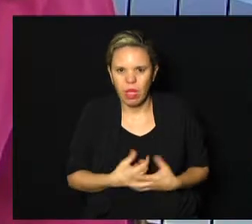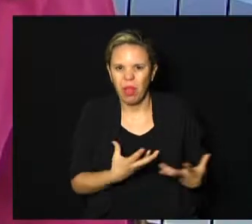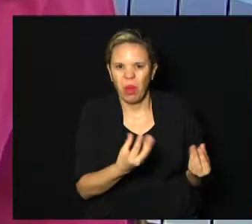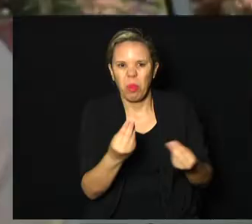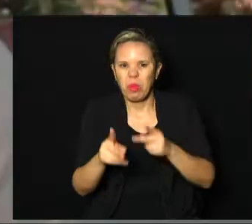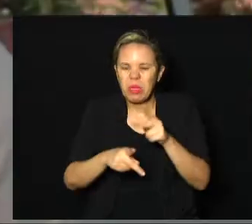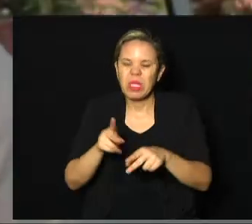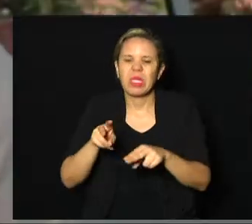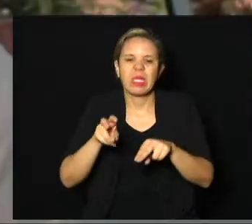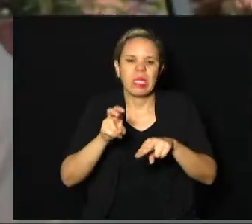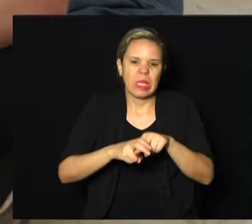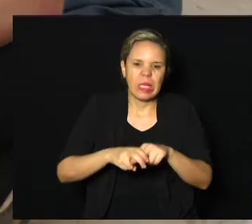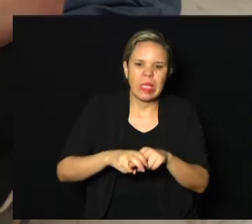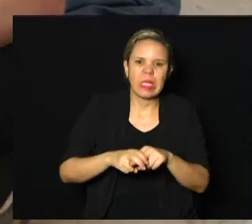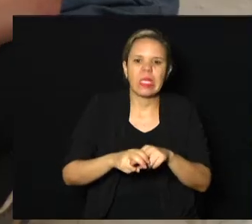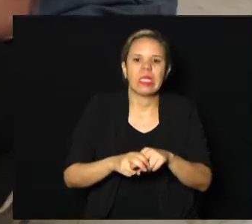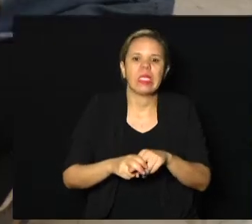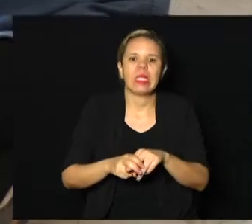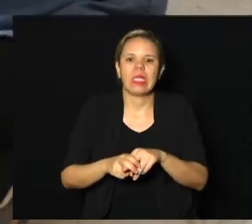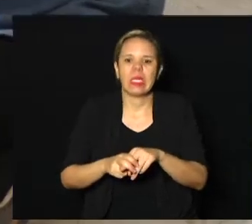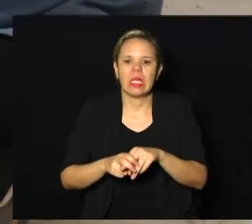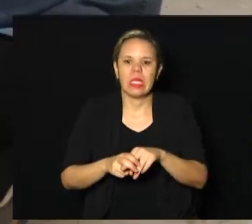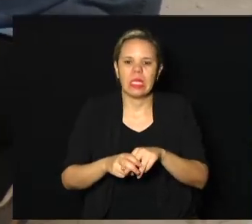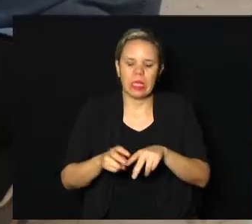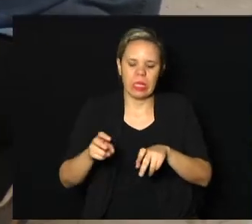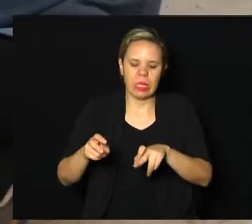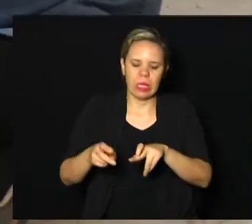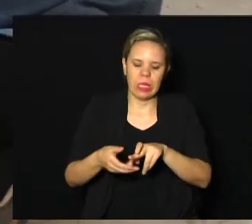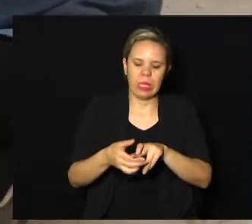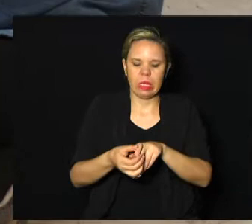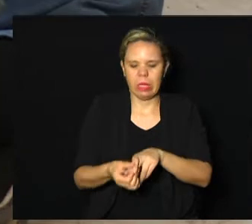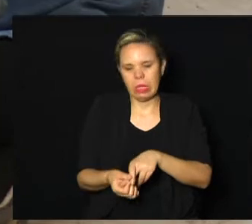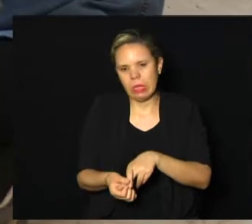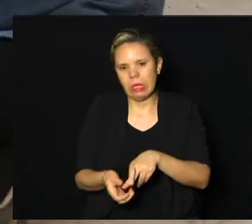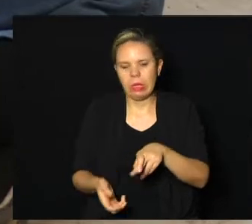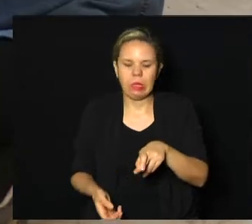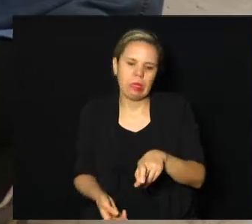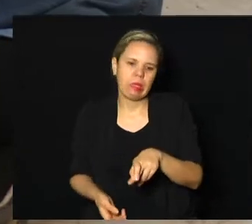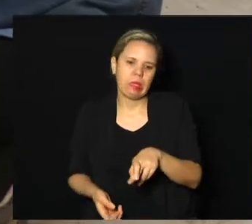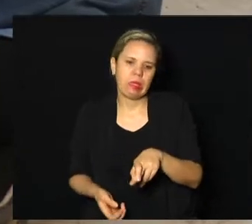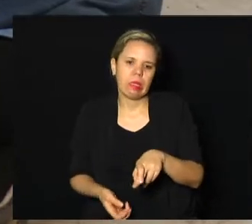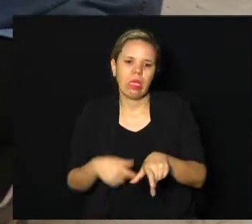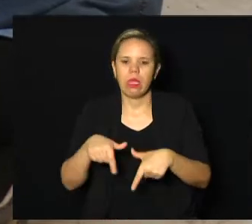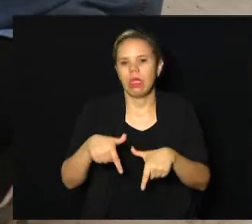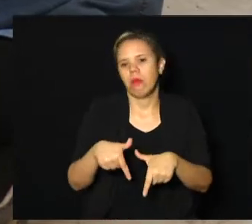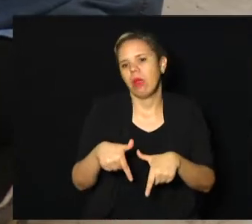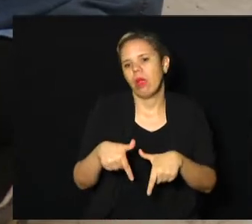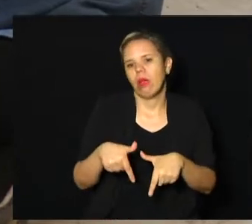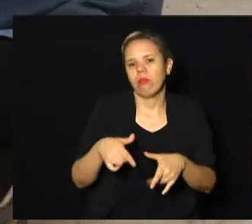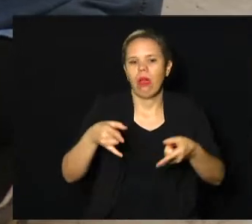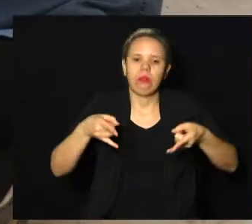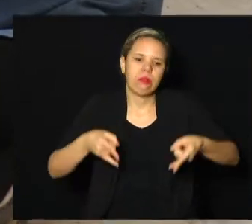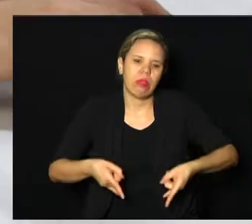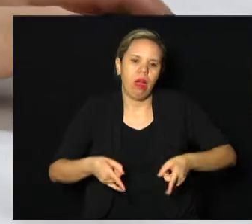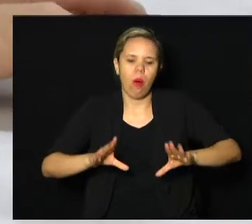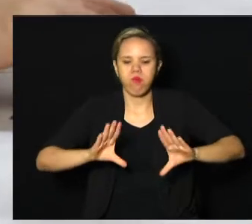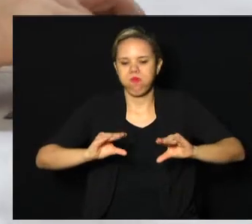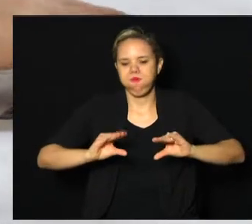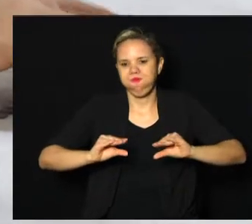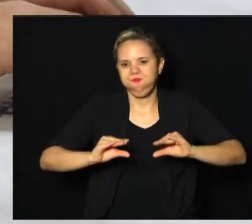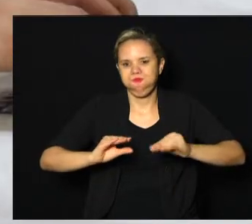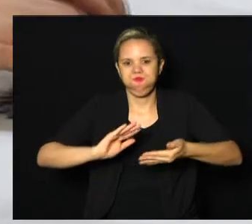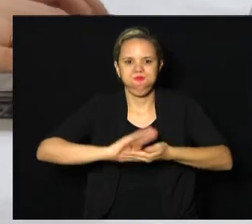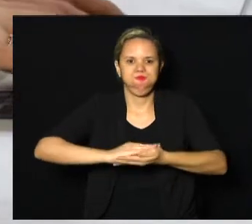gente sentando em cima da perna, trabalhando na cama, coloca uma almofada para apoiar o